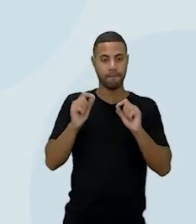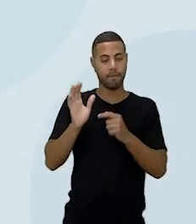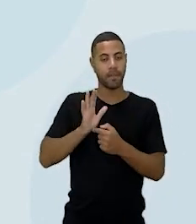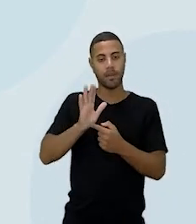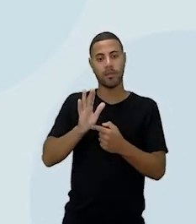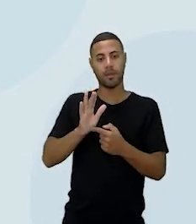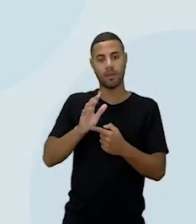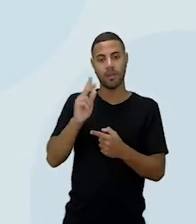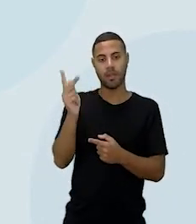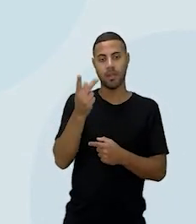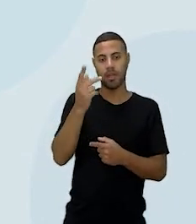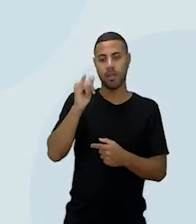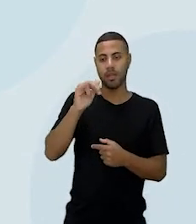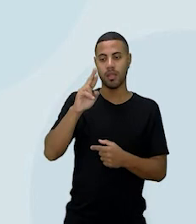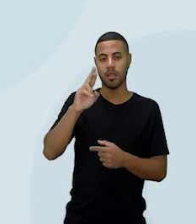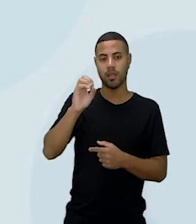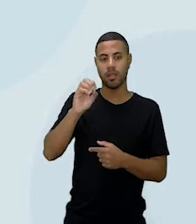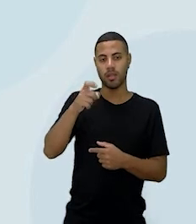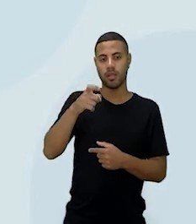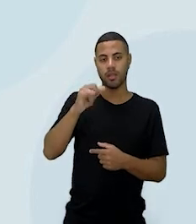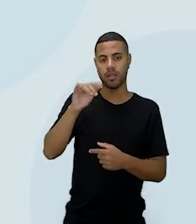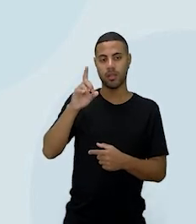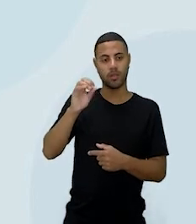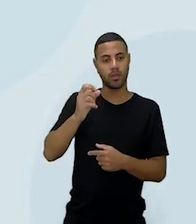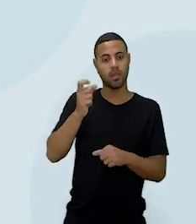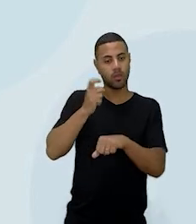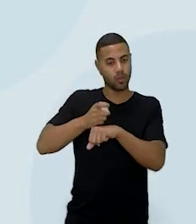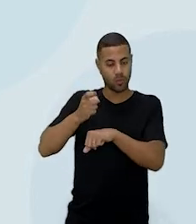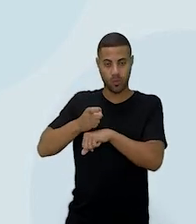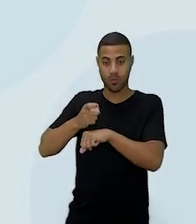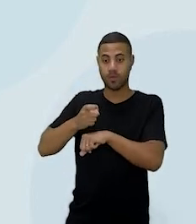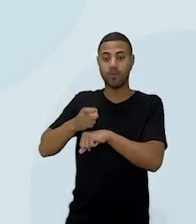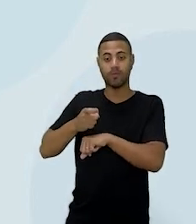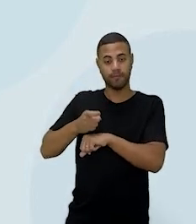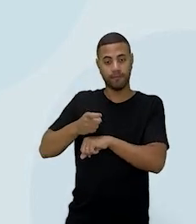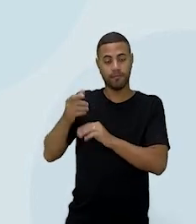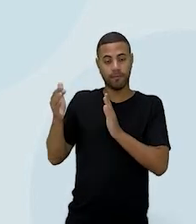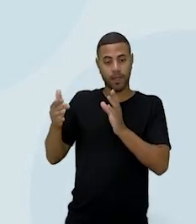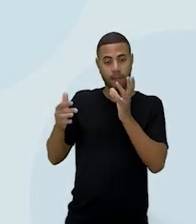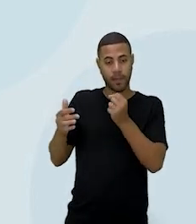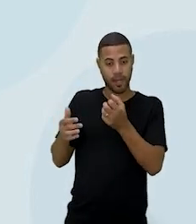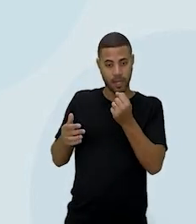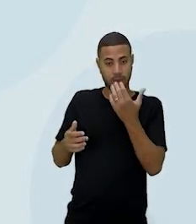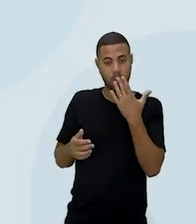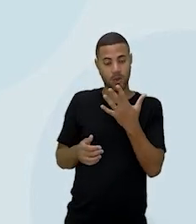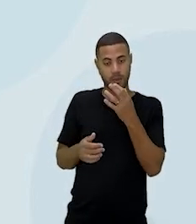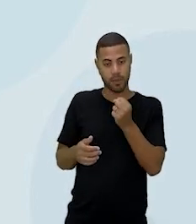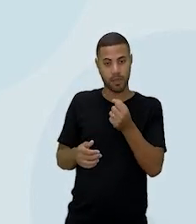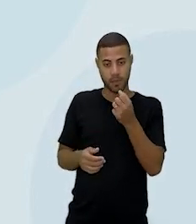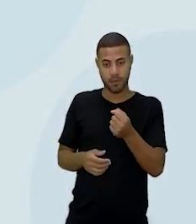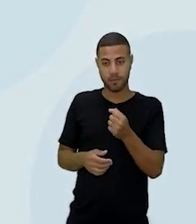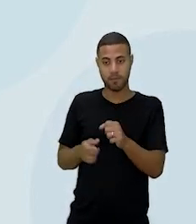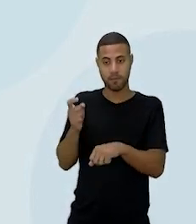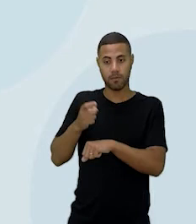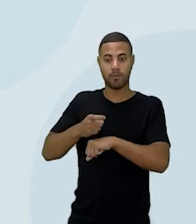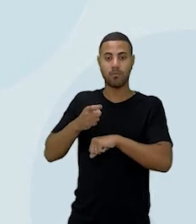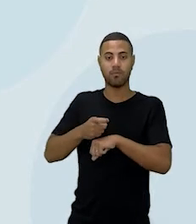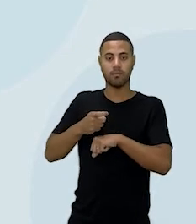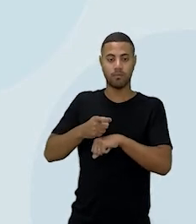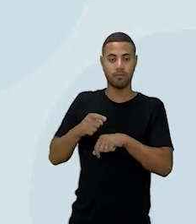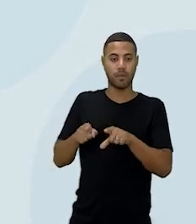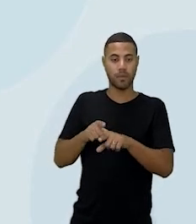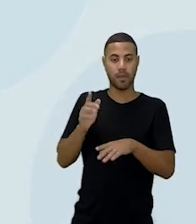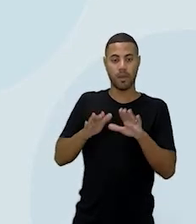hidróxido de cálcio, que é um sólido, né? Um sólido ali de coloração branca, né? E também